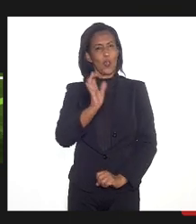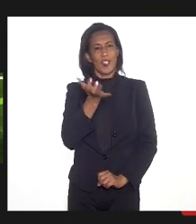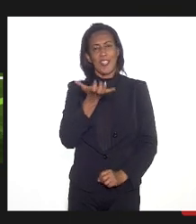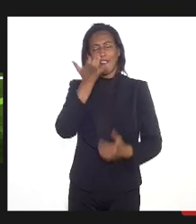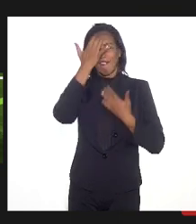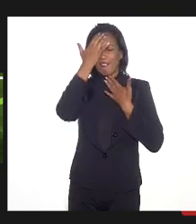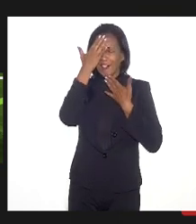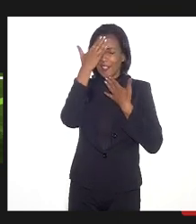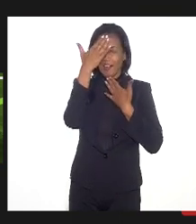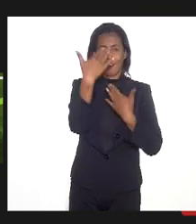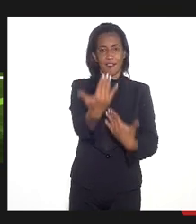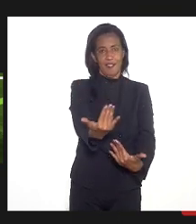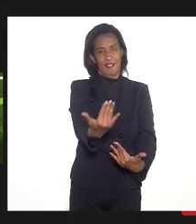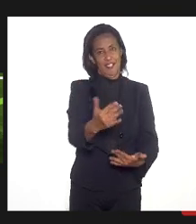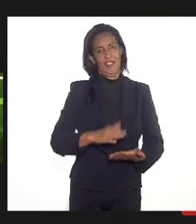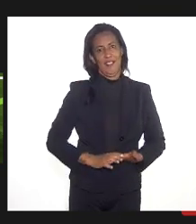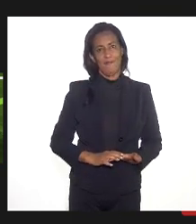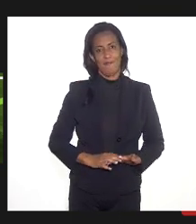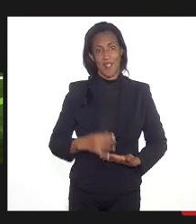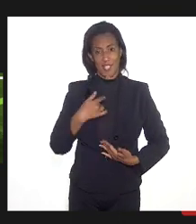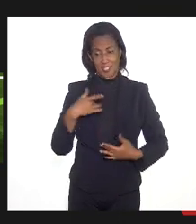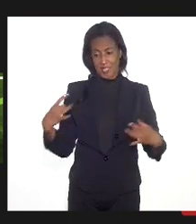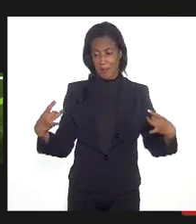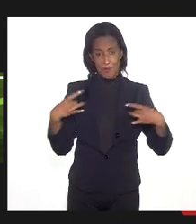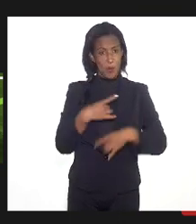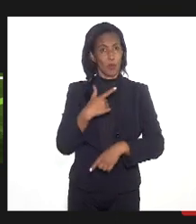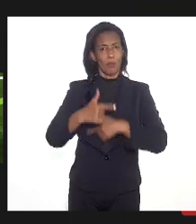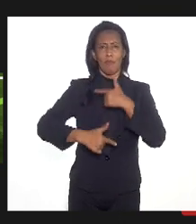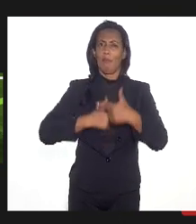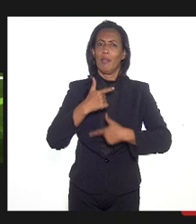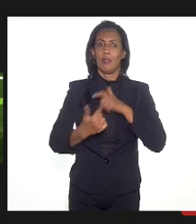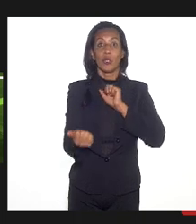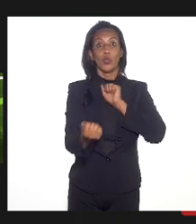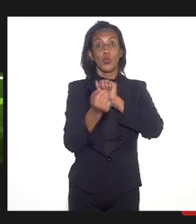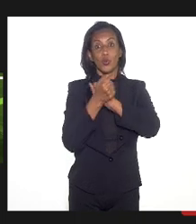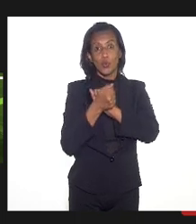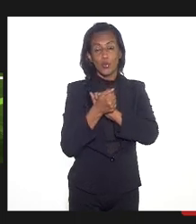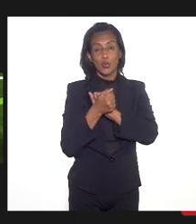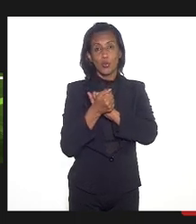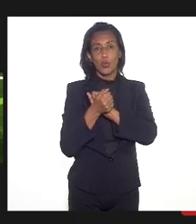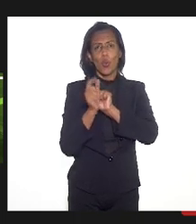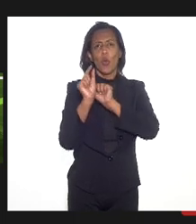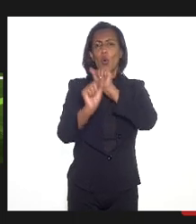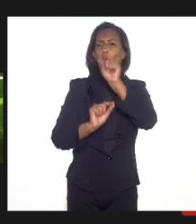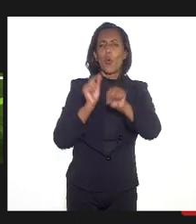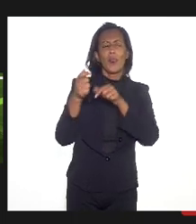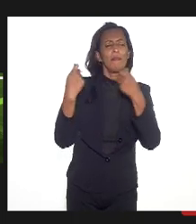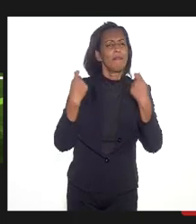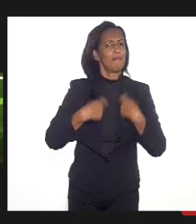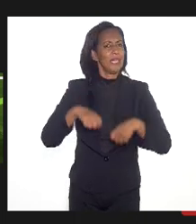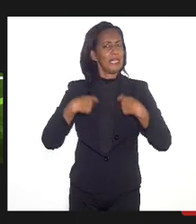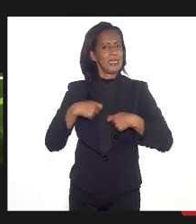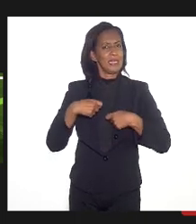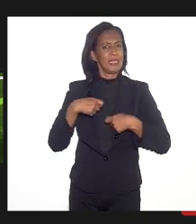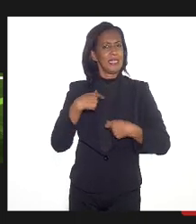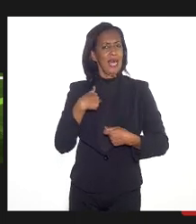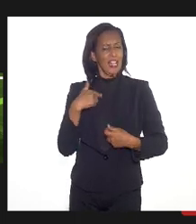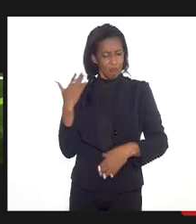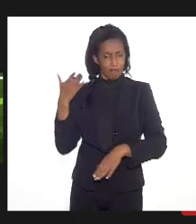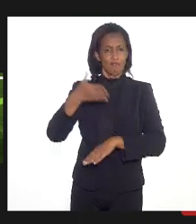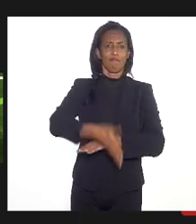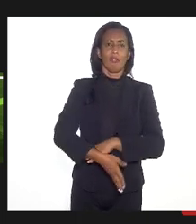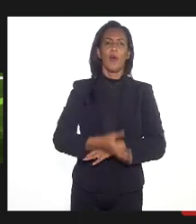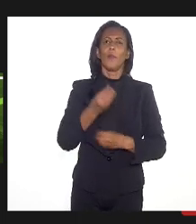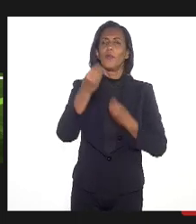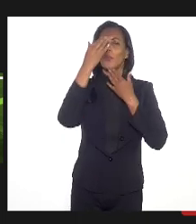agradecer, e a gente está disposto a trabalhar junto, deputado. O que precisar da gente, a gente vai comparecer.